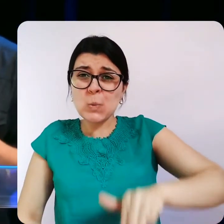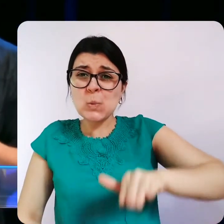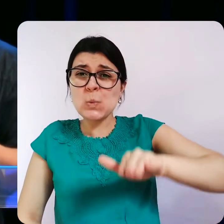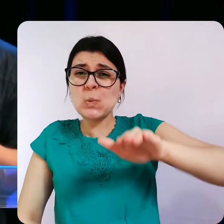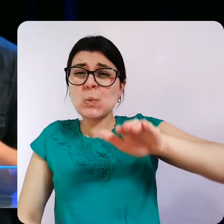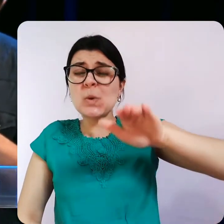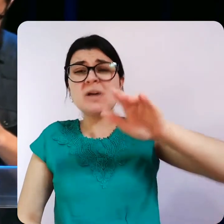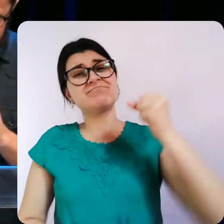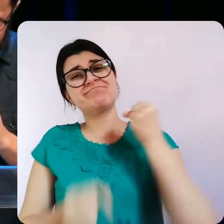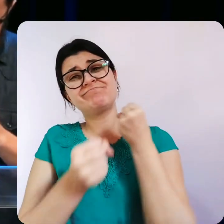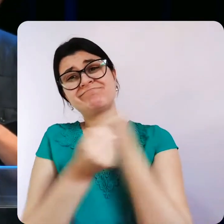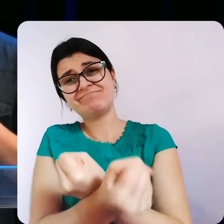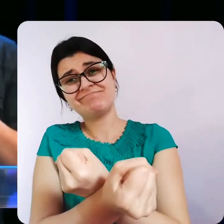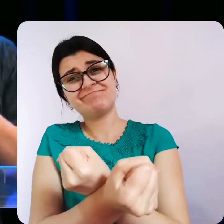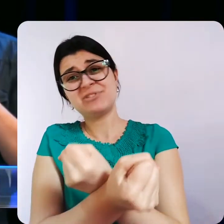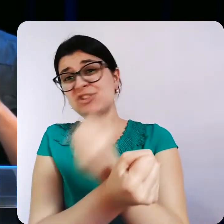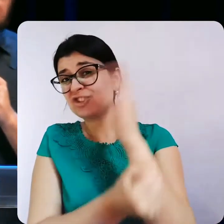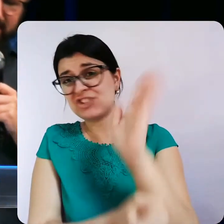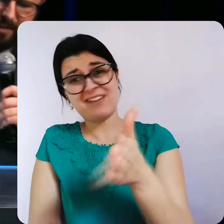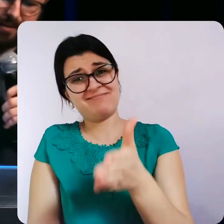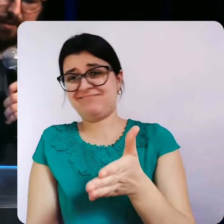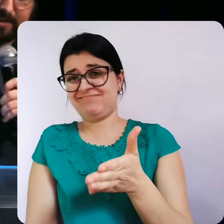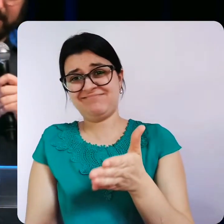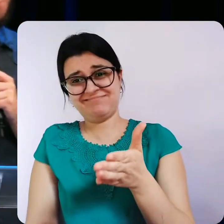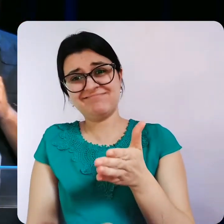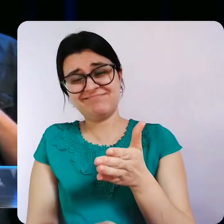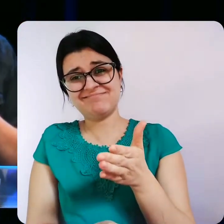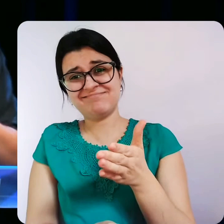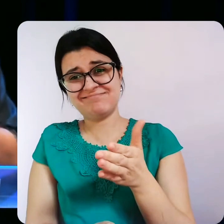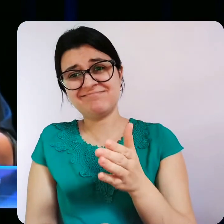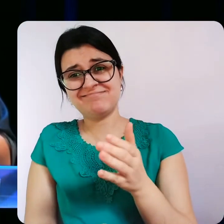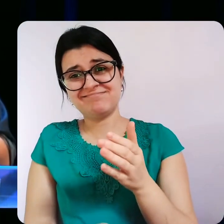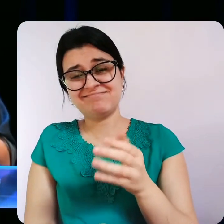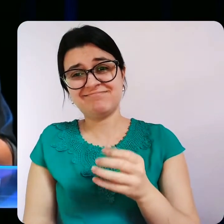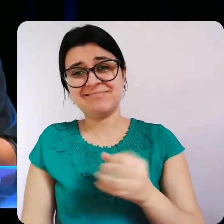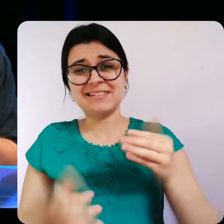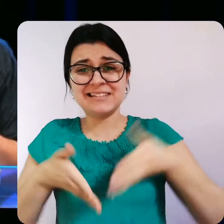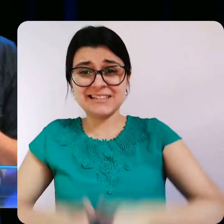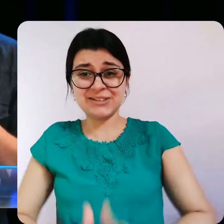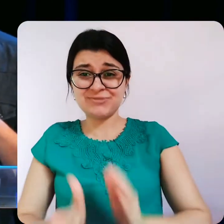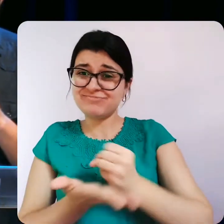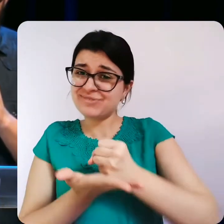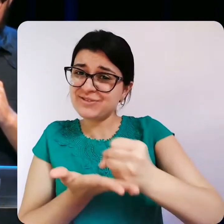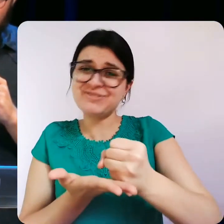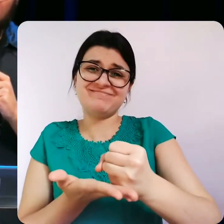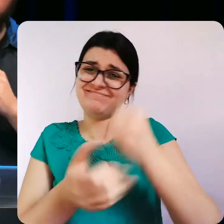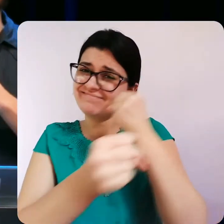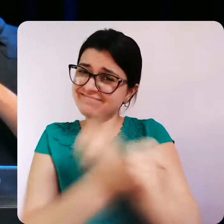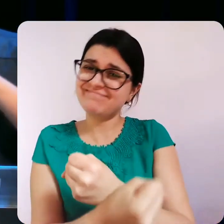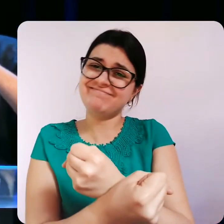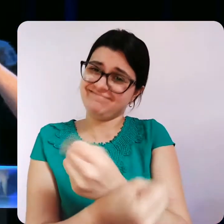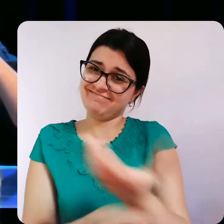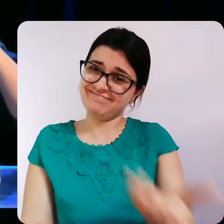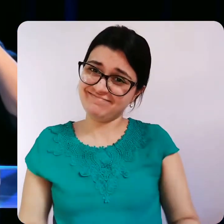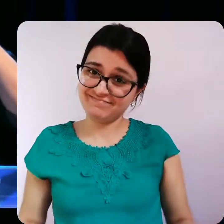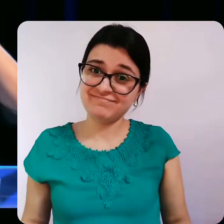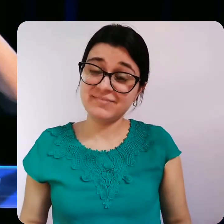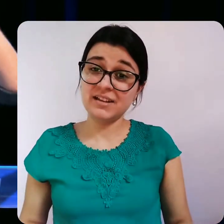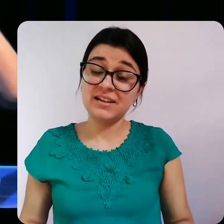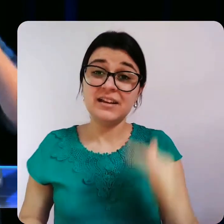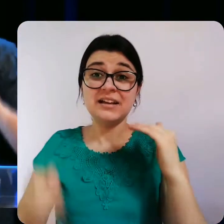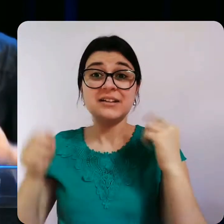dos princípios elementares deste mundo. Essa é a nossa condição. E antes de nós entendermos como nós podemos